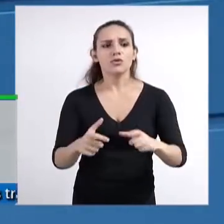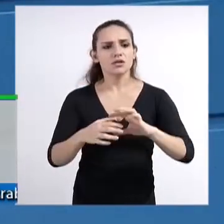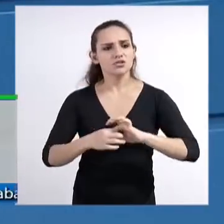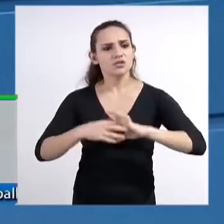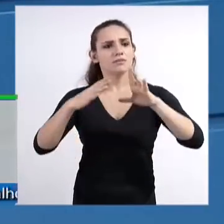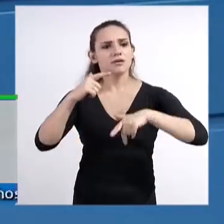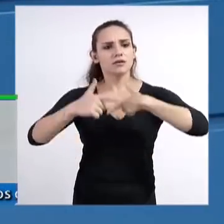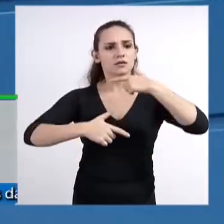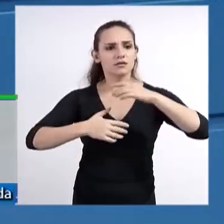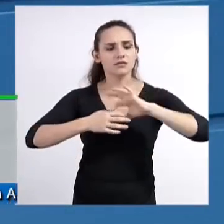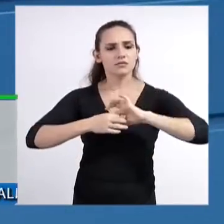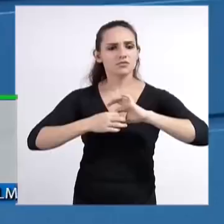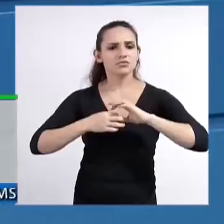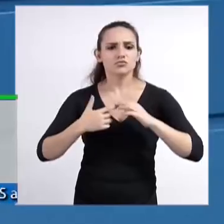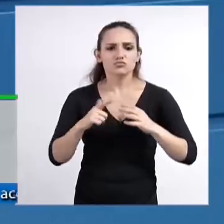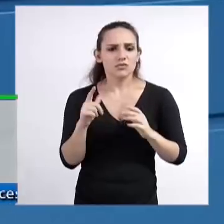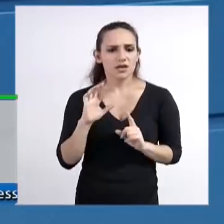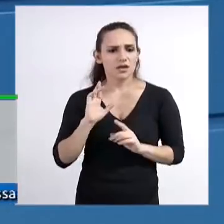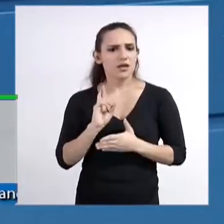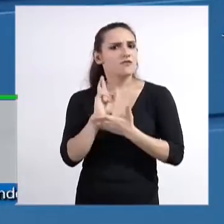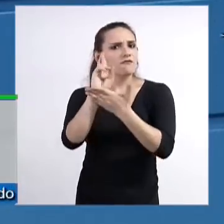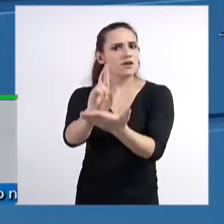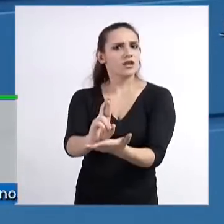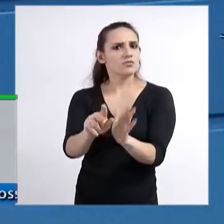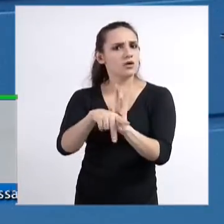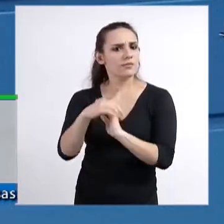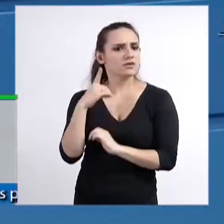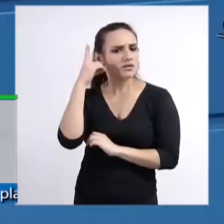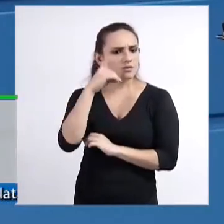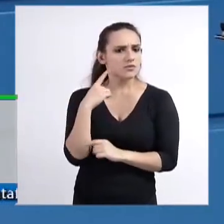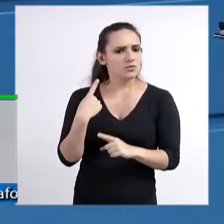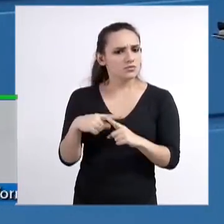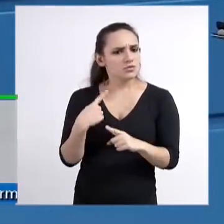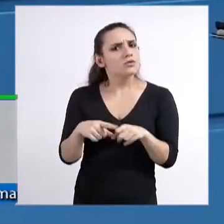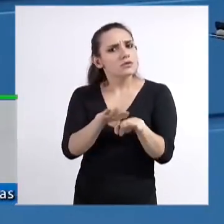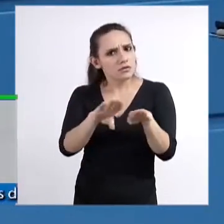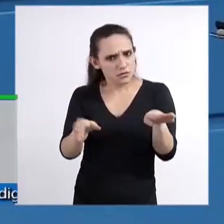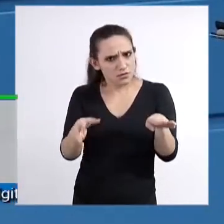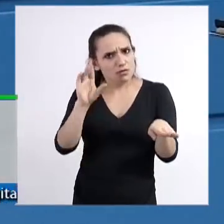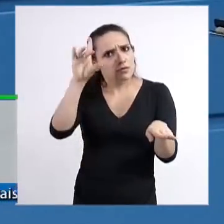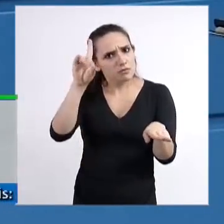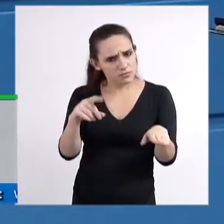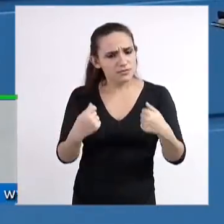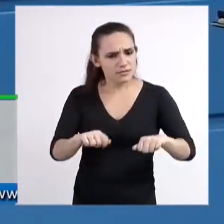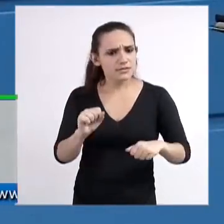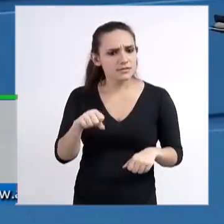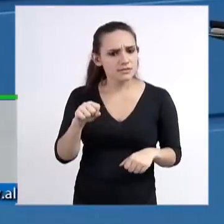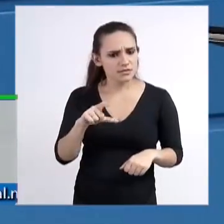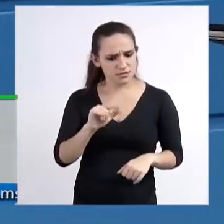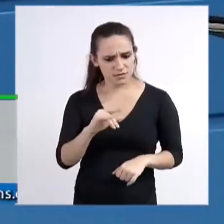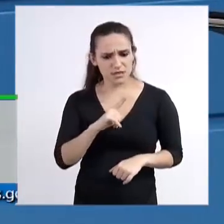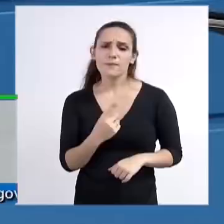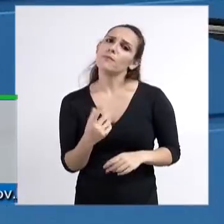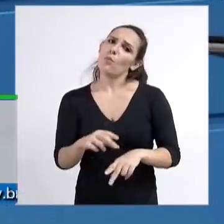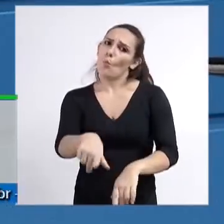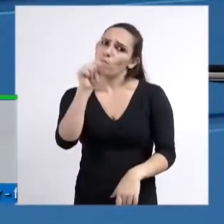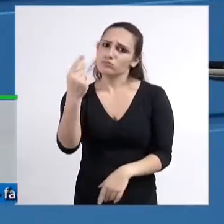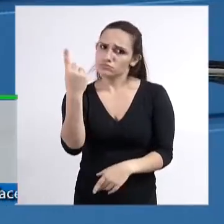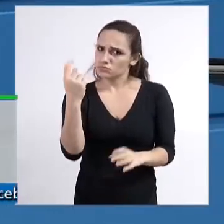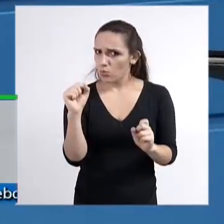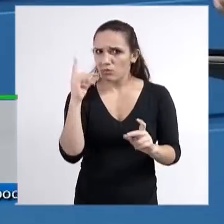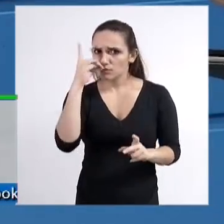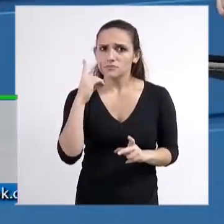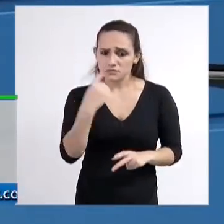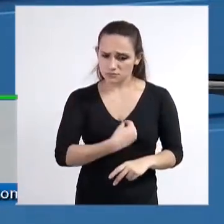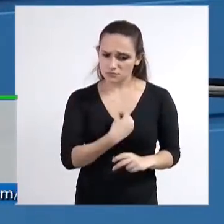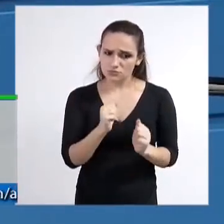OAB, não ter a representação designada pela mesa diretora ou presente os deputados, ser convidado para